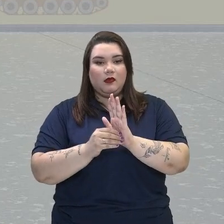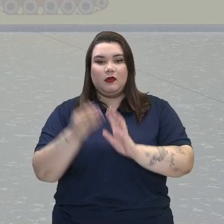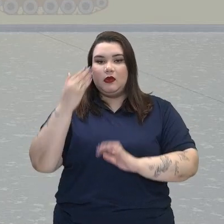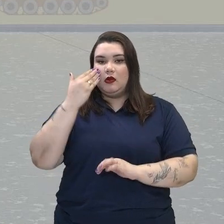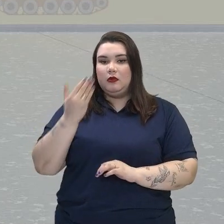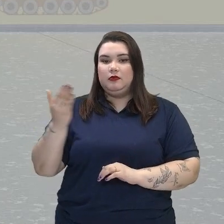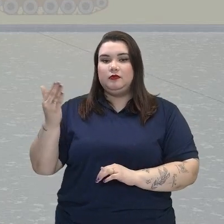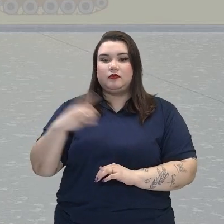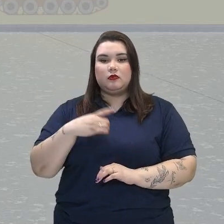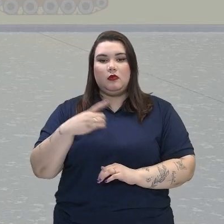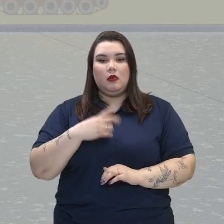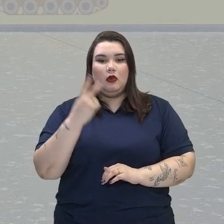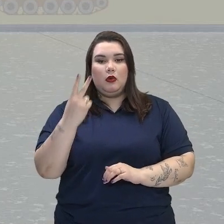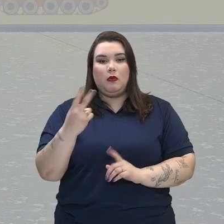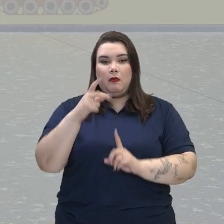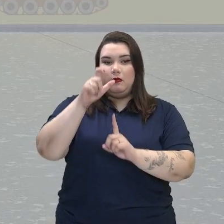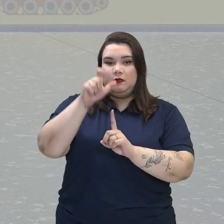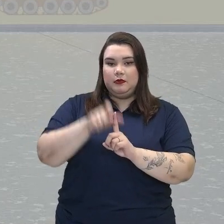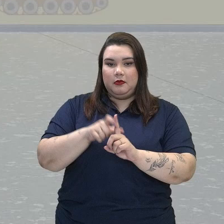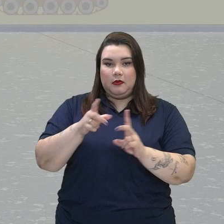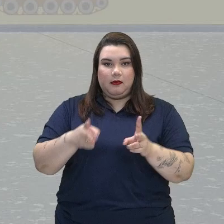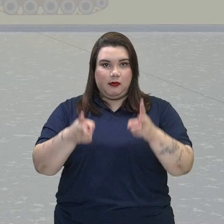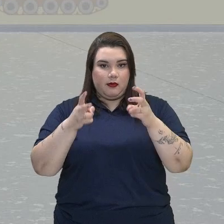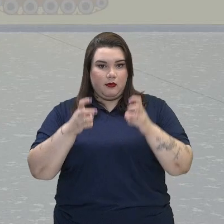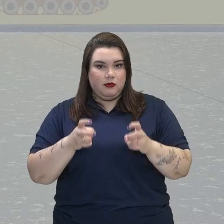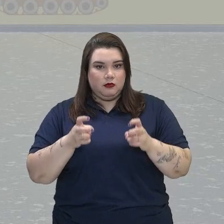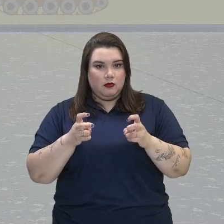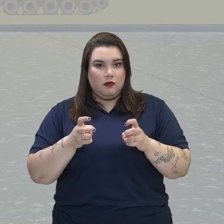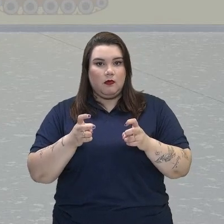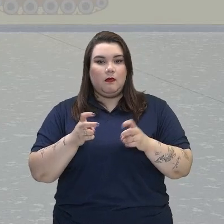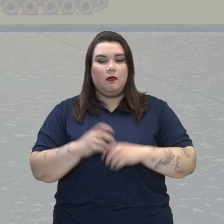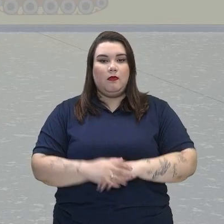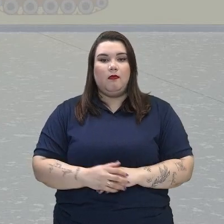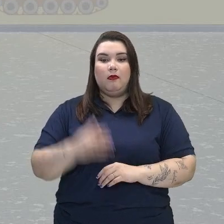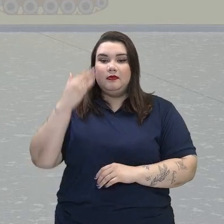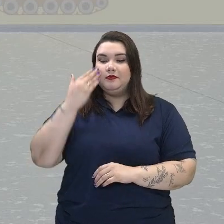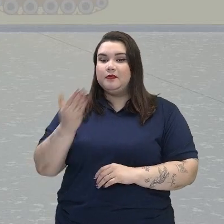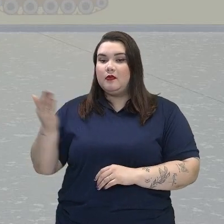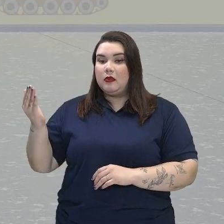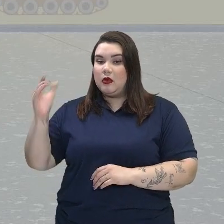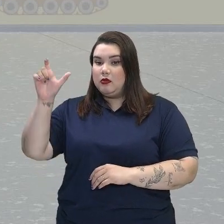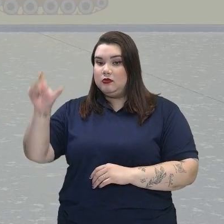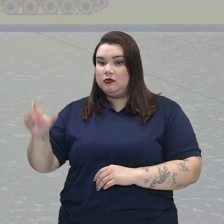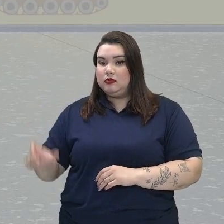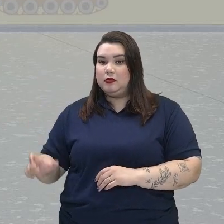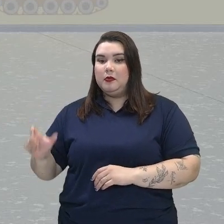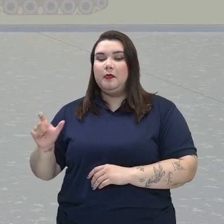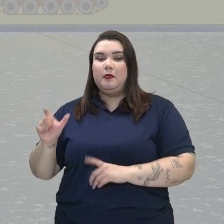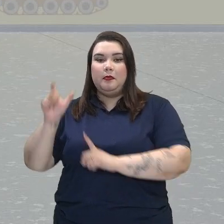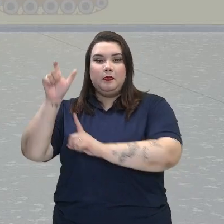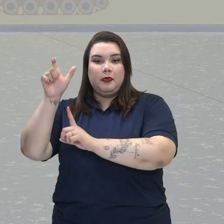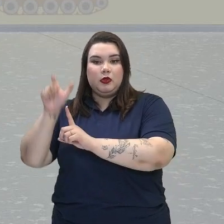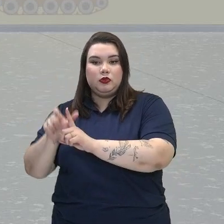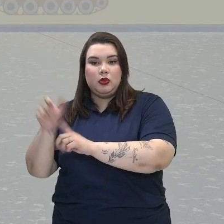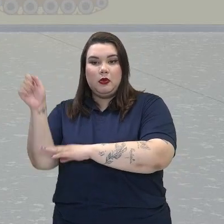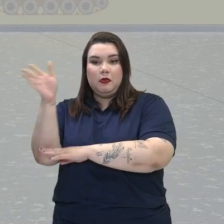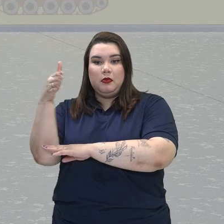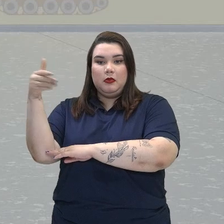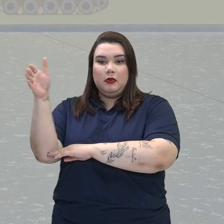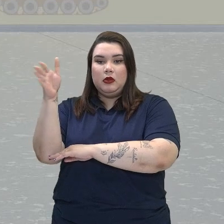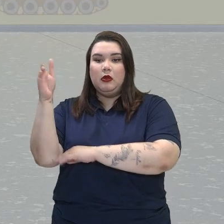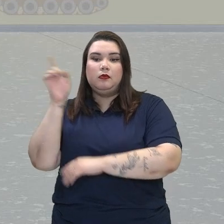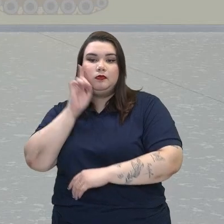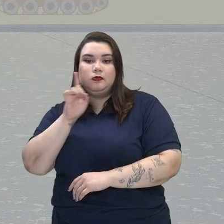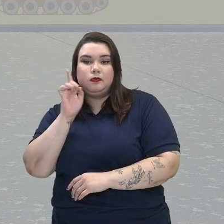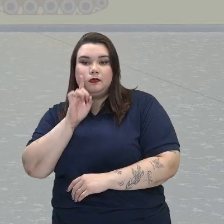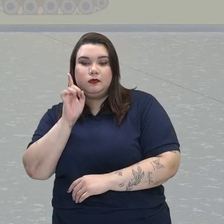temos aqui dois personagens, como vocês podem observar. Ao nosso lado direito, temos aqui um personagem com a bandeira dos Estados